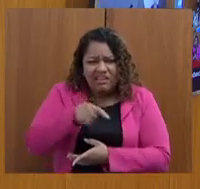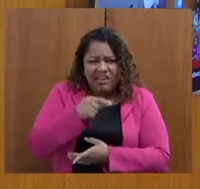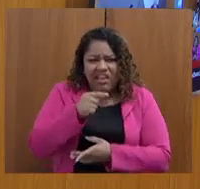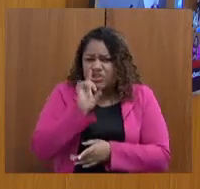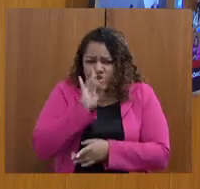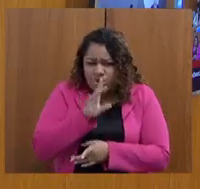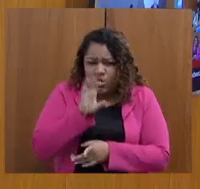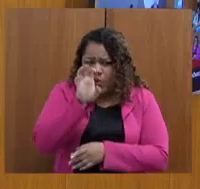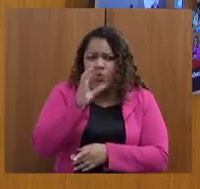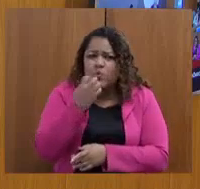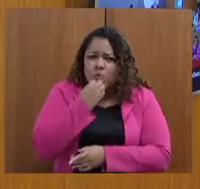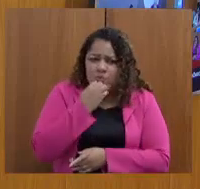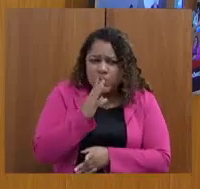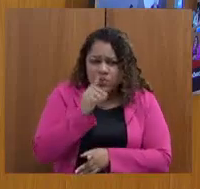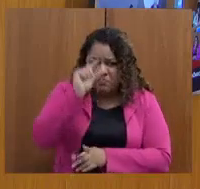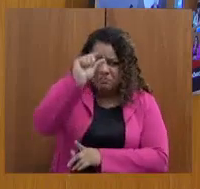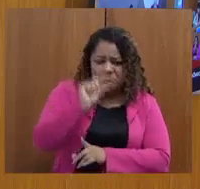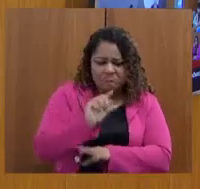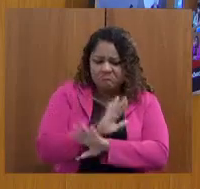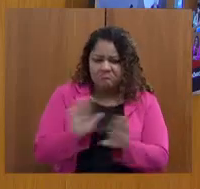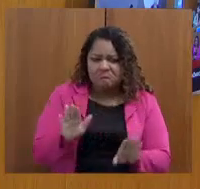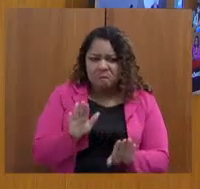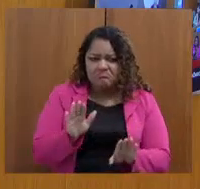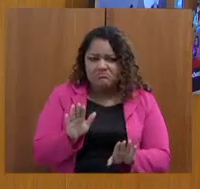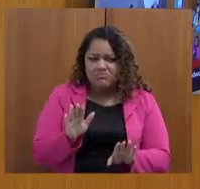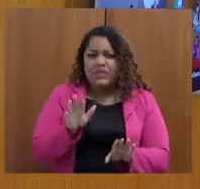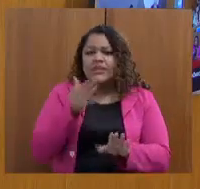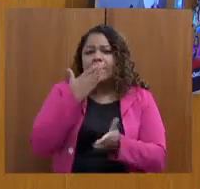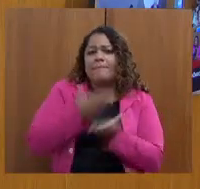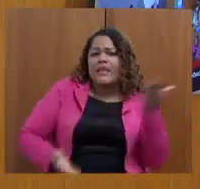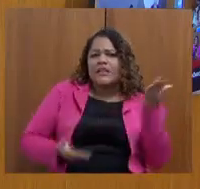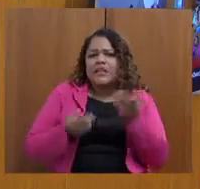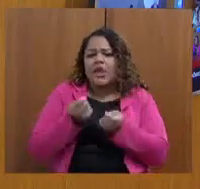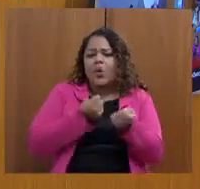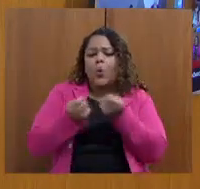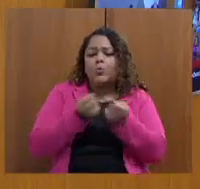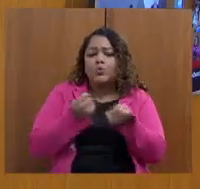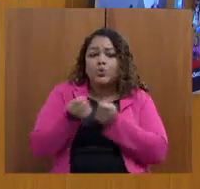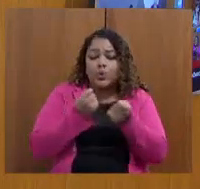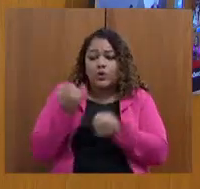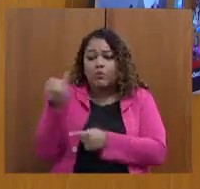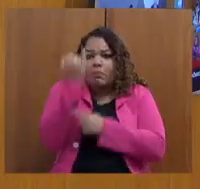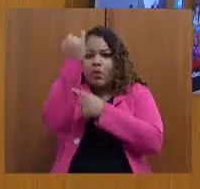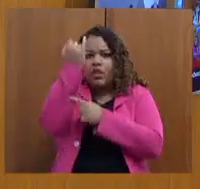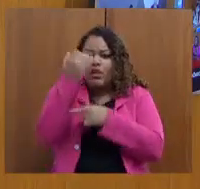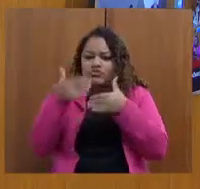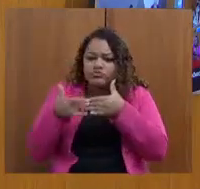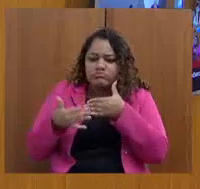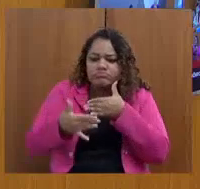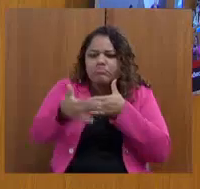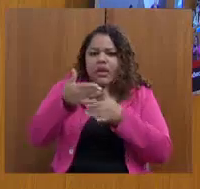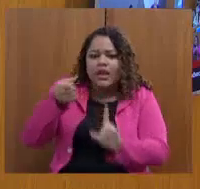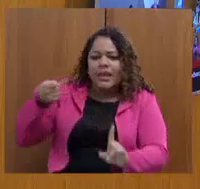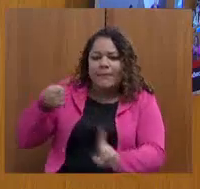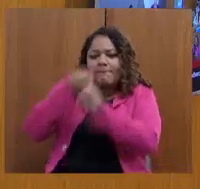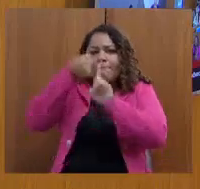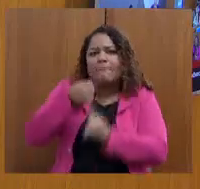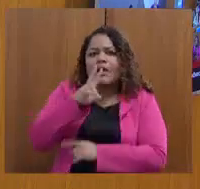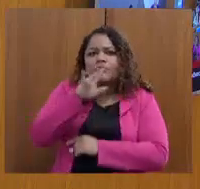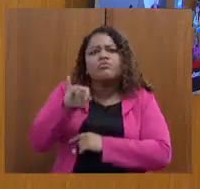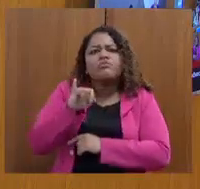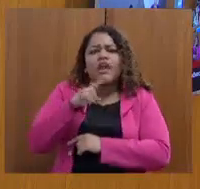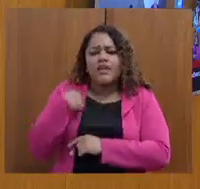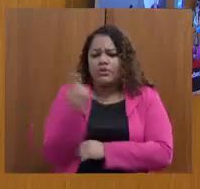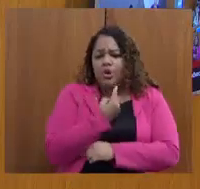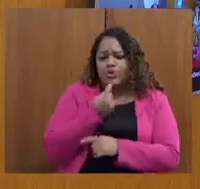e se desfazer é de um controle importante que vai ter impactos na nossa no nosso controle das